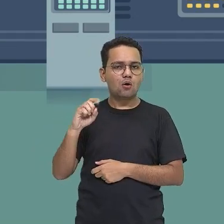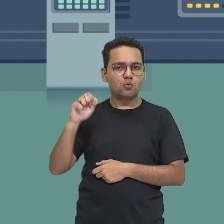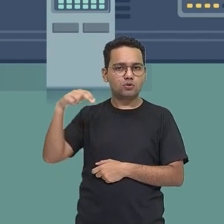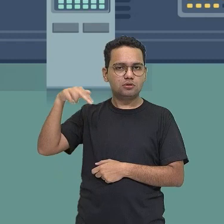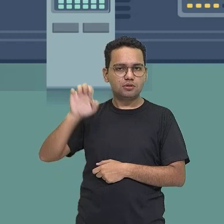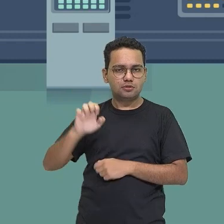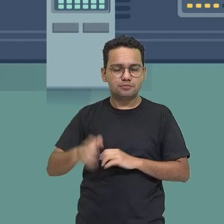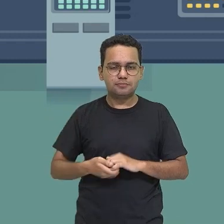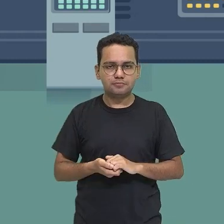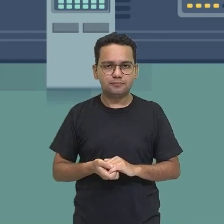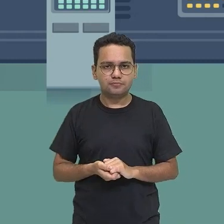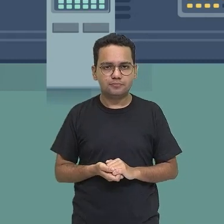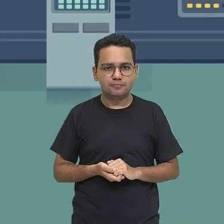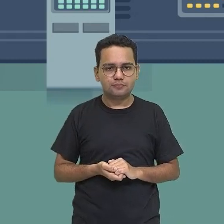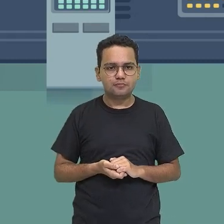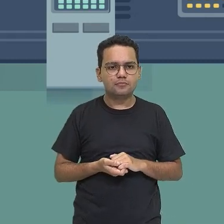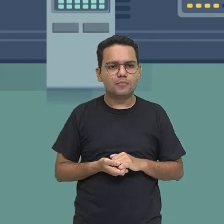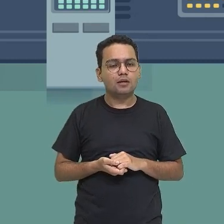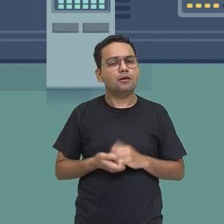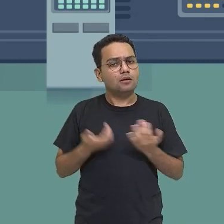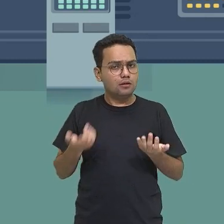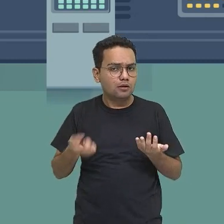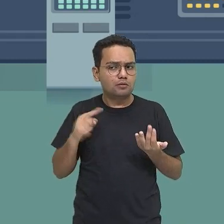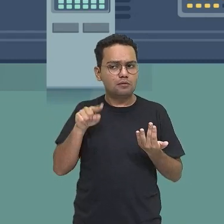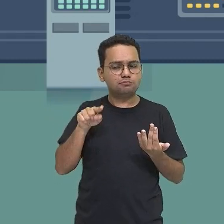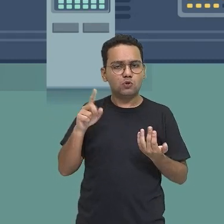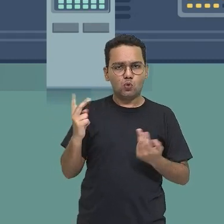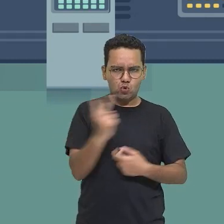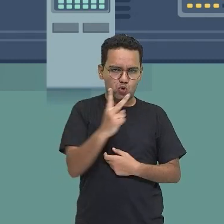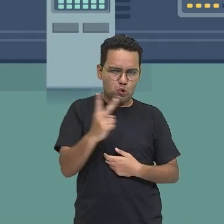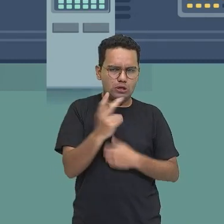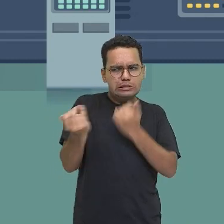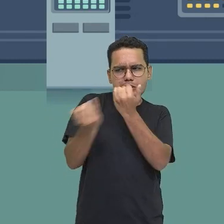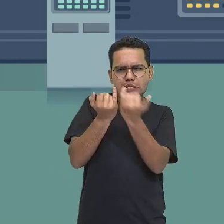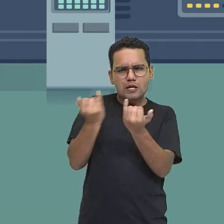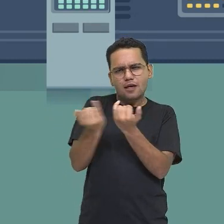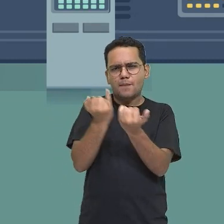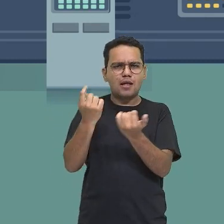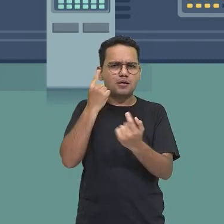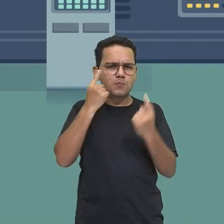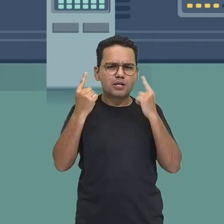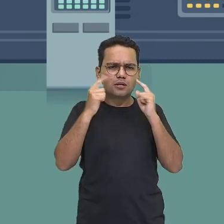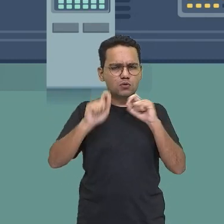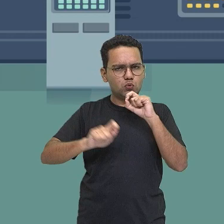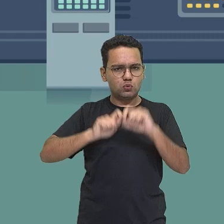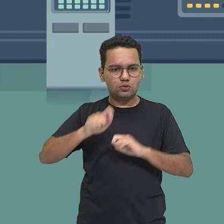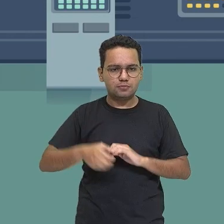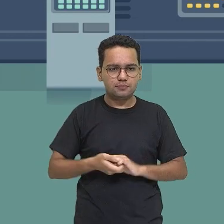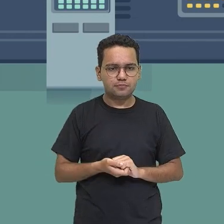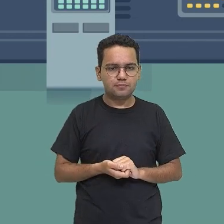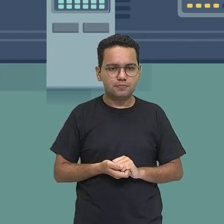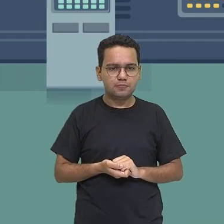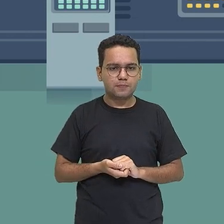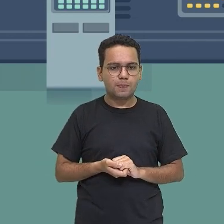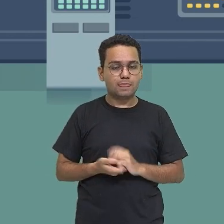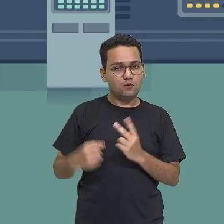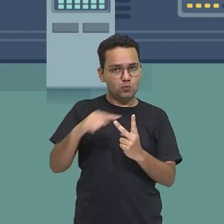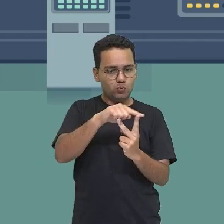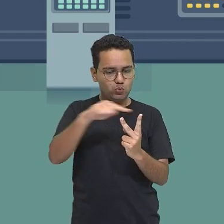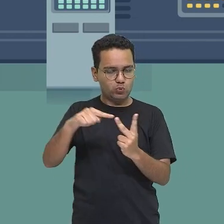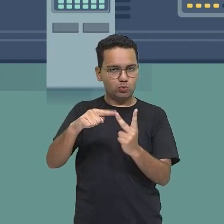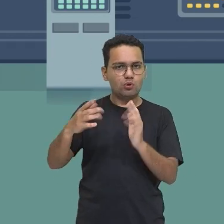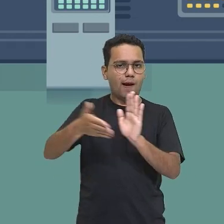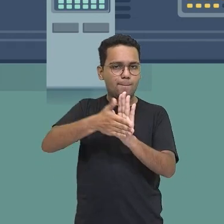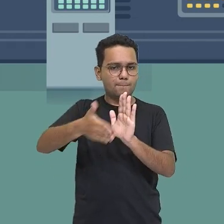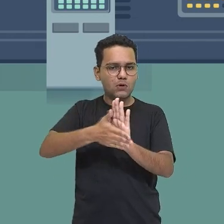isso, como eles tinham essas ideias semelhantes, eles puderam ter o seguinte: a hipótese deles